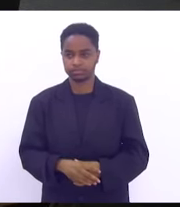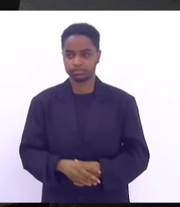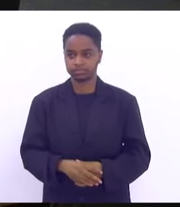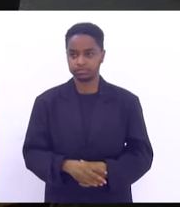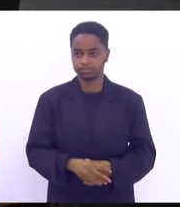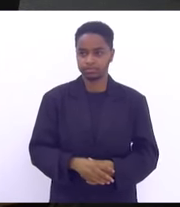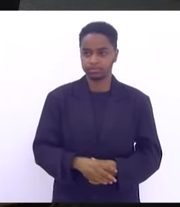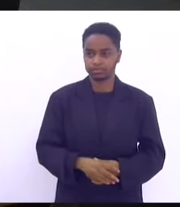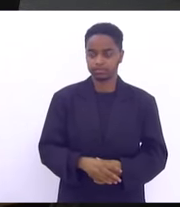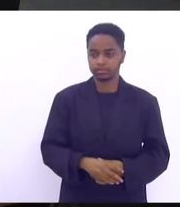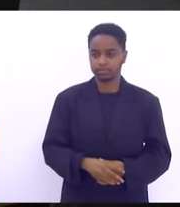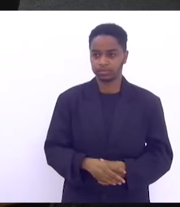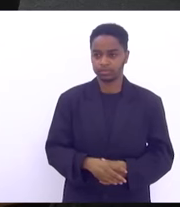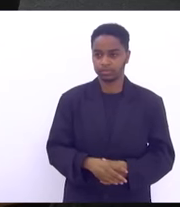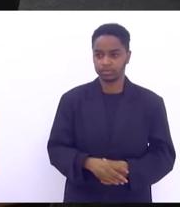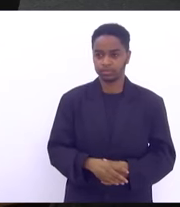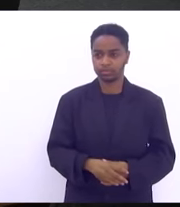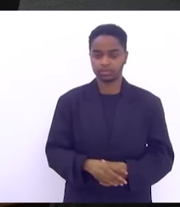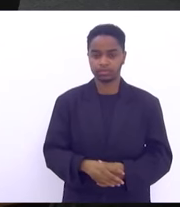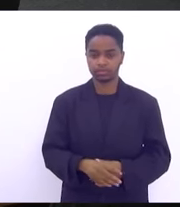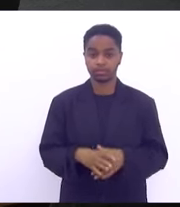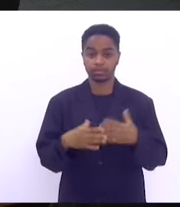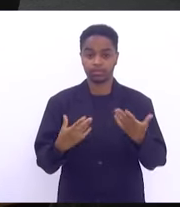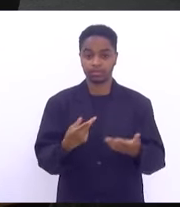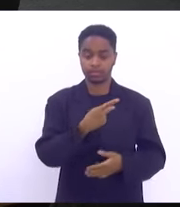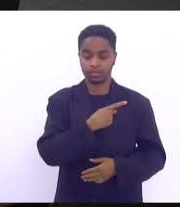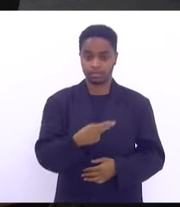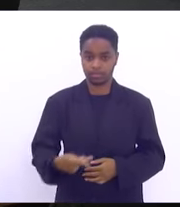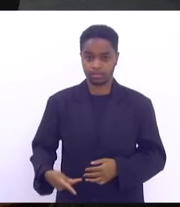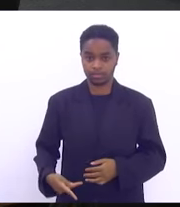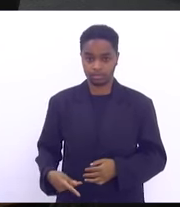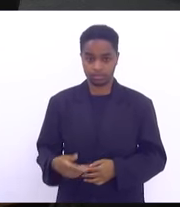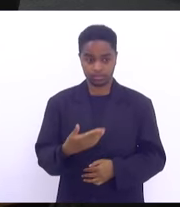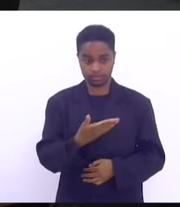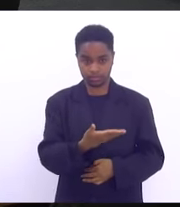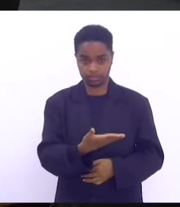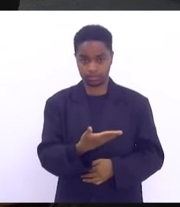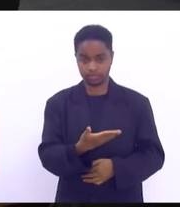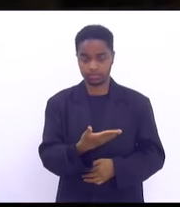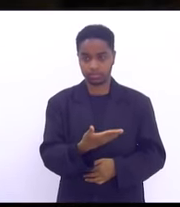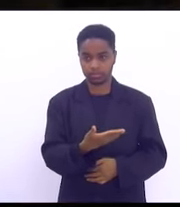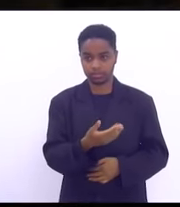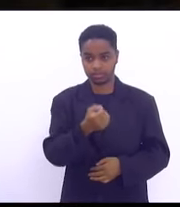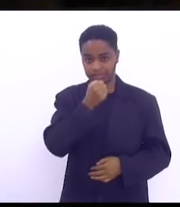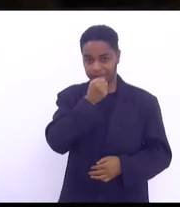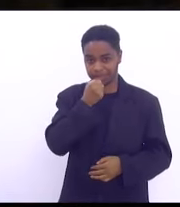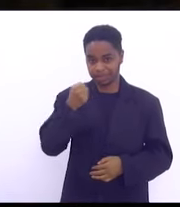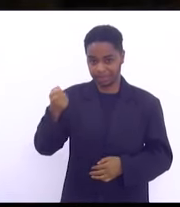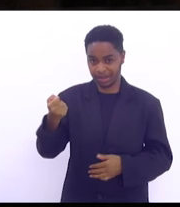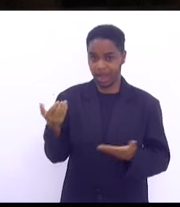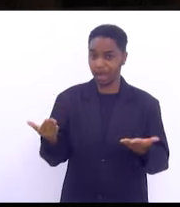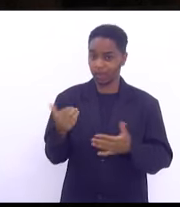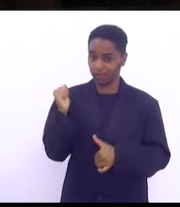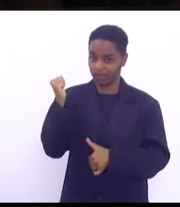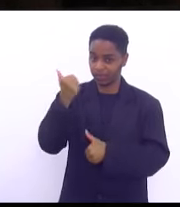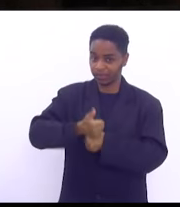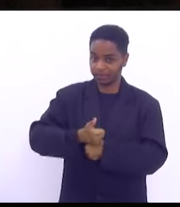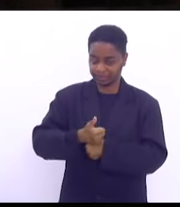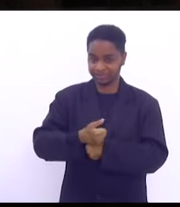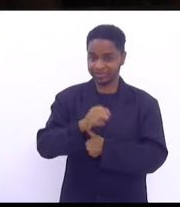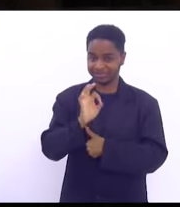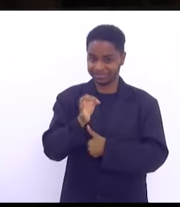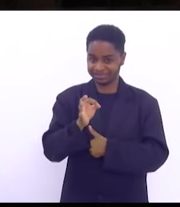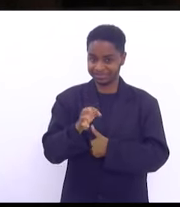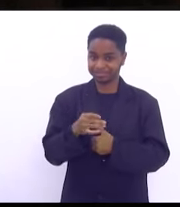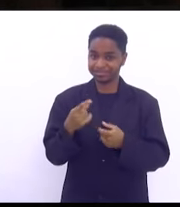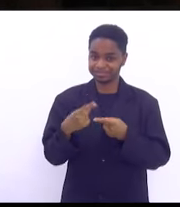Vamos aí. Senhor presidente, devolvido a presidência a Vossa Excelência,